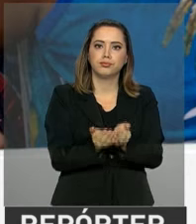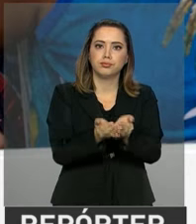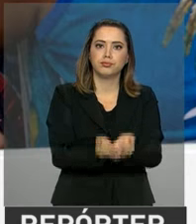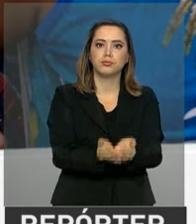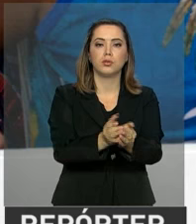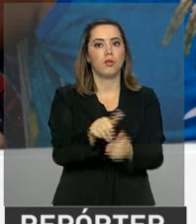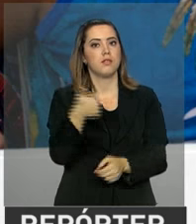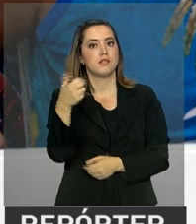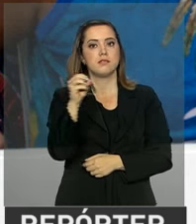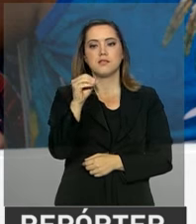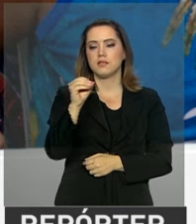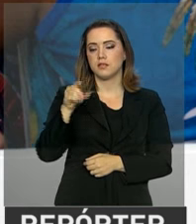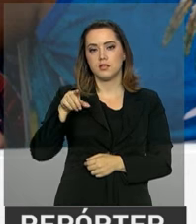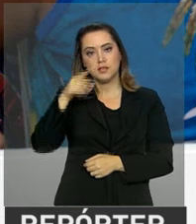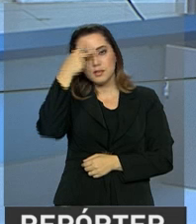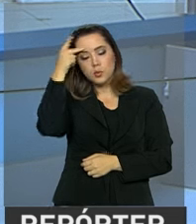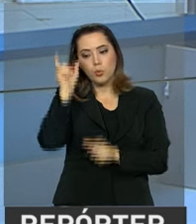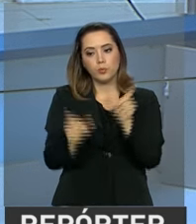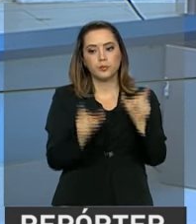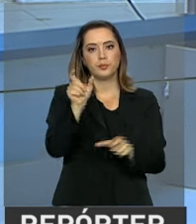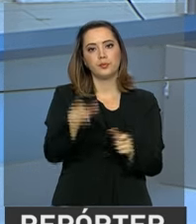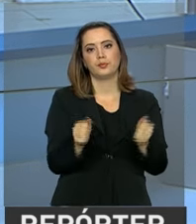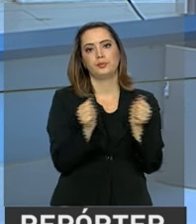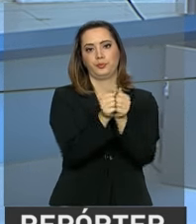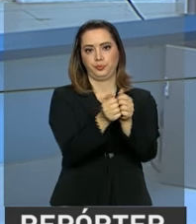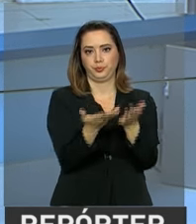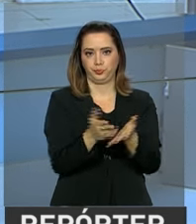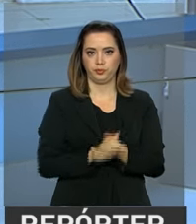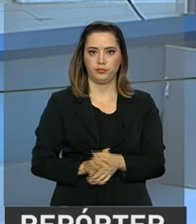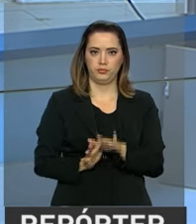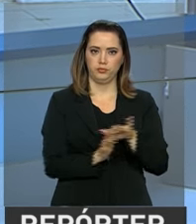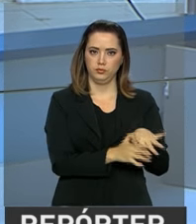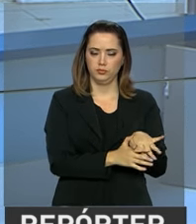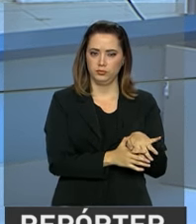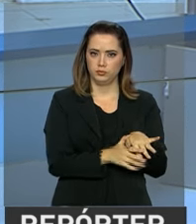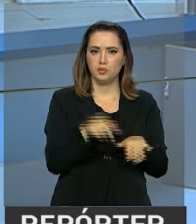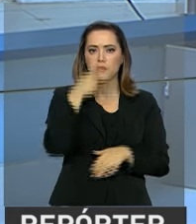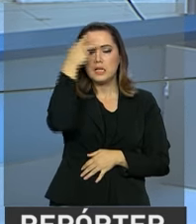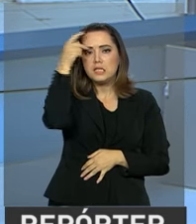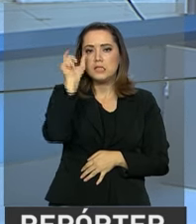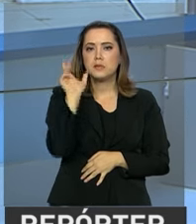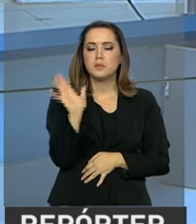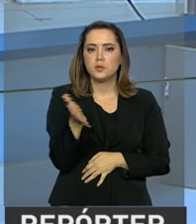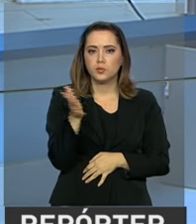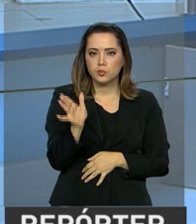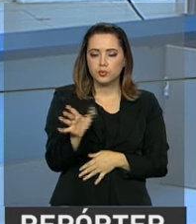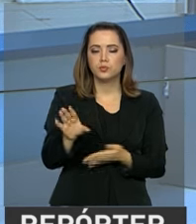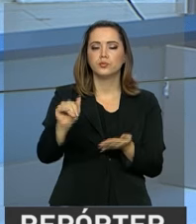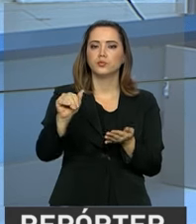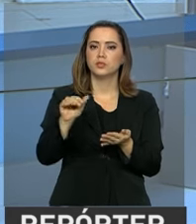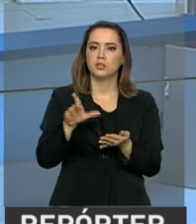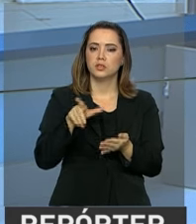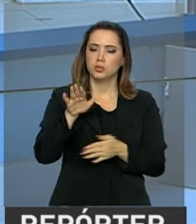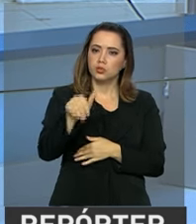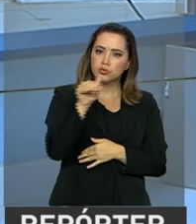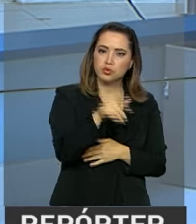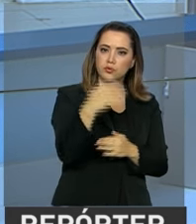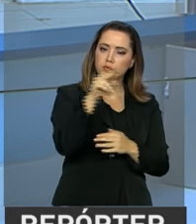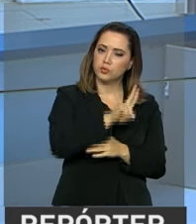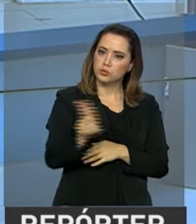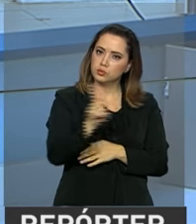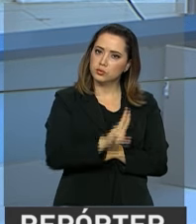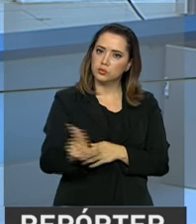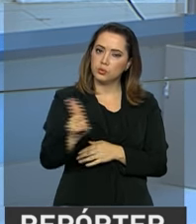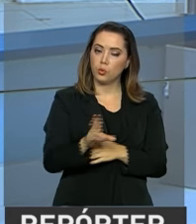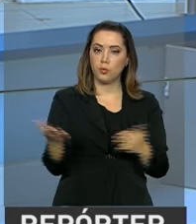até 150 pessoas. Os candidatos pré-selecionados no FIES têm de hoje até o dia 21 de